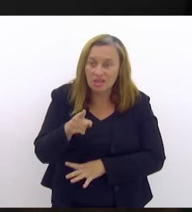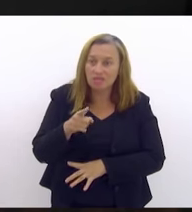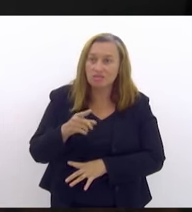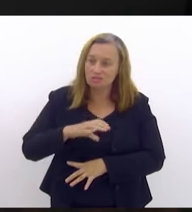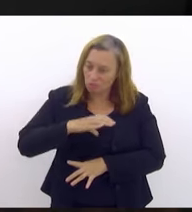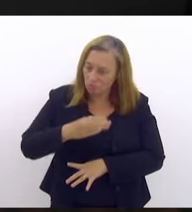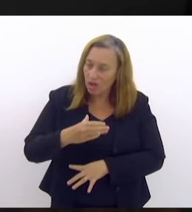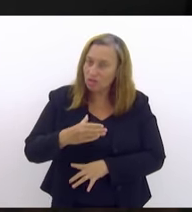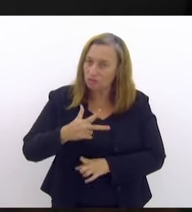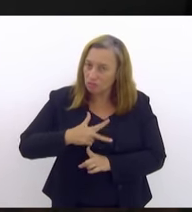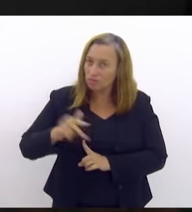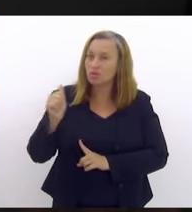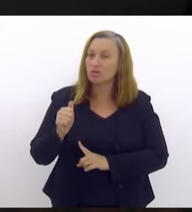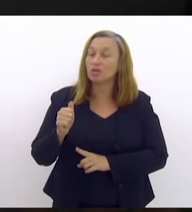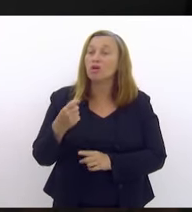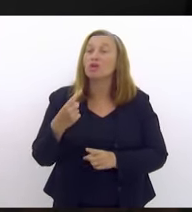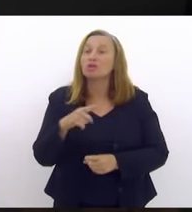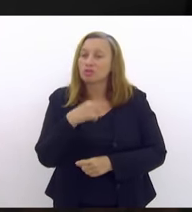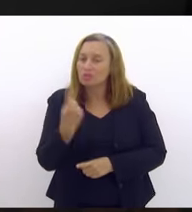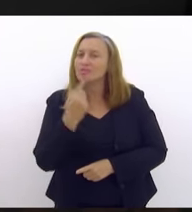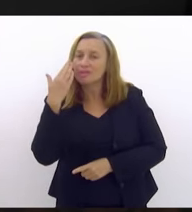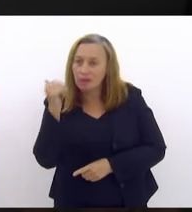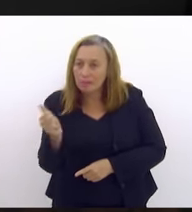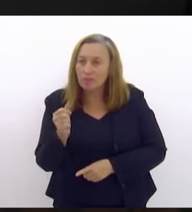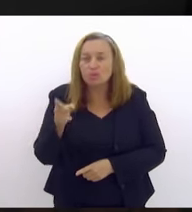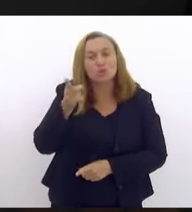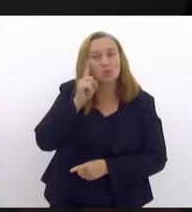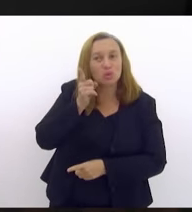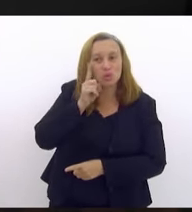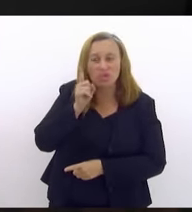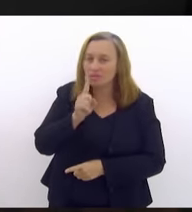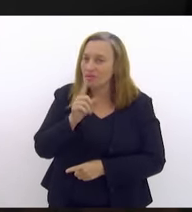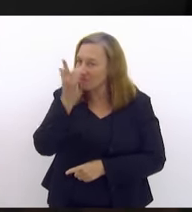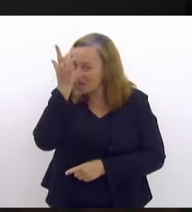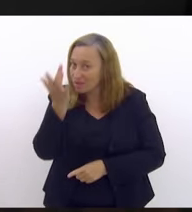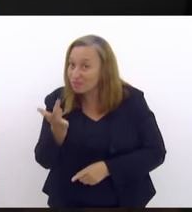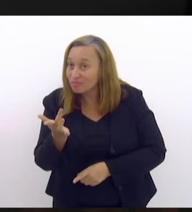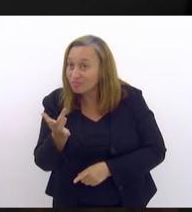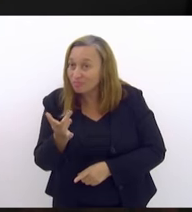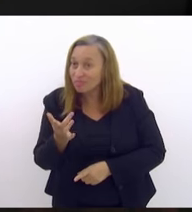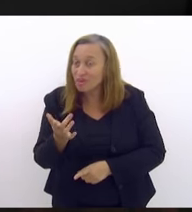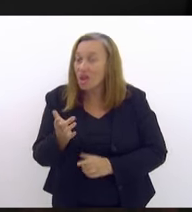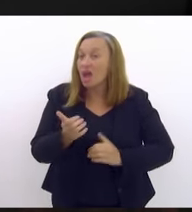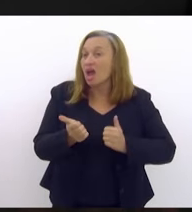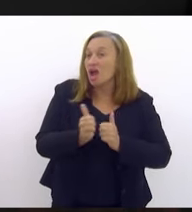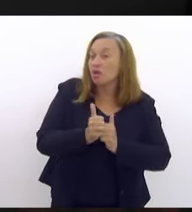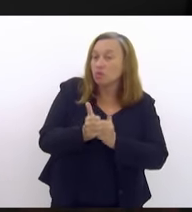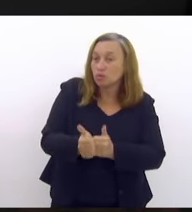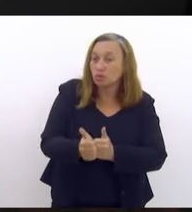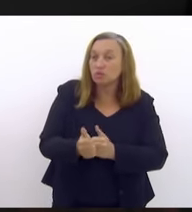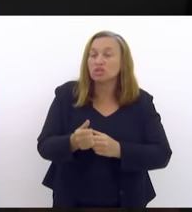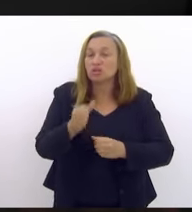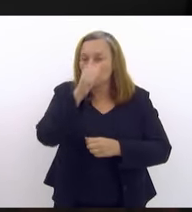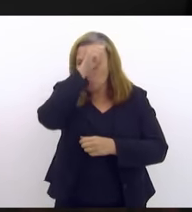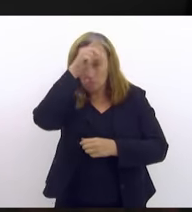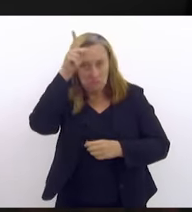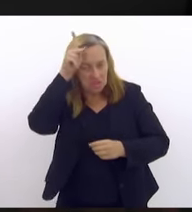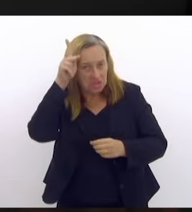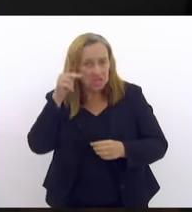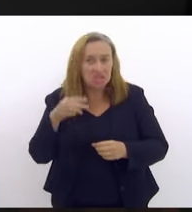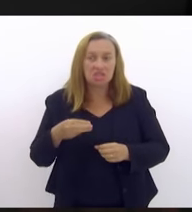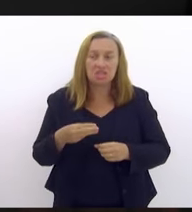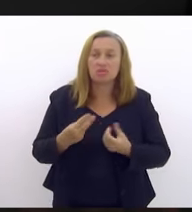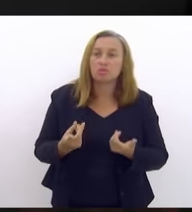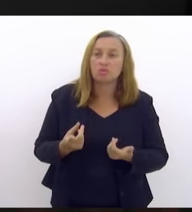guerreiros, porque sabemos que no dia a dia não é fácil. A condução de um município, tanto